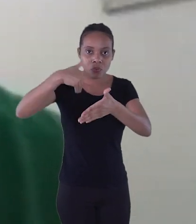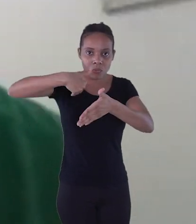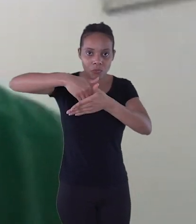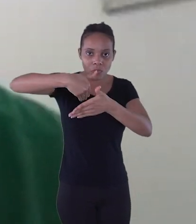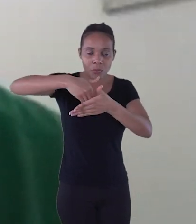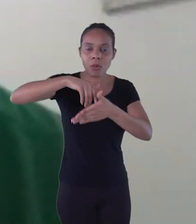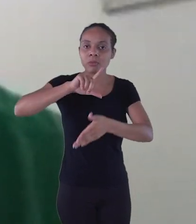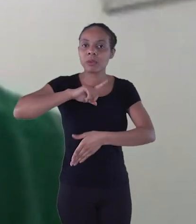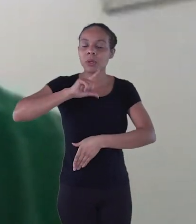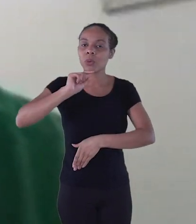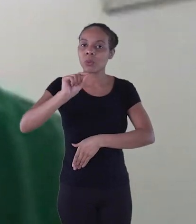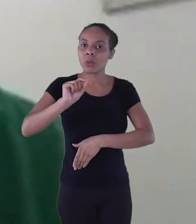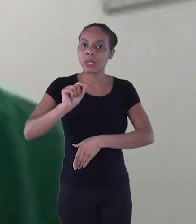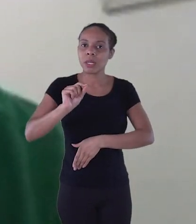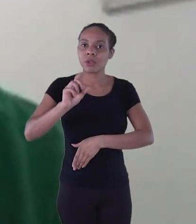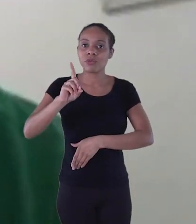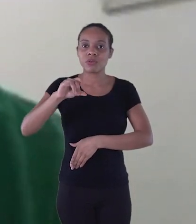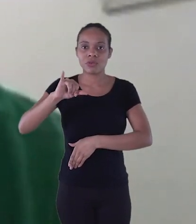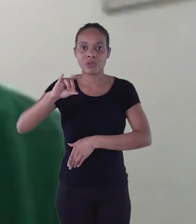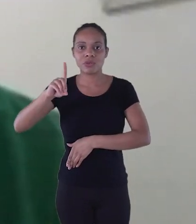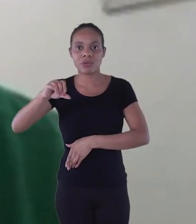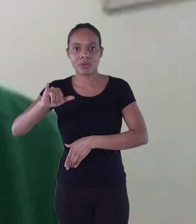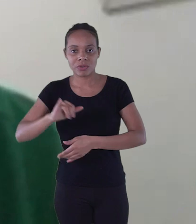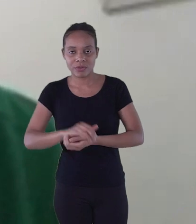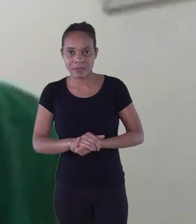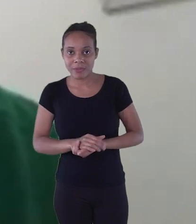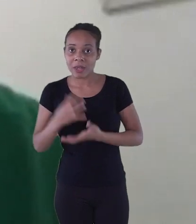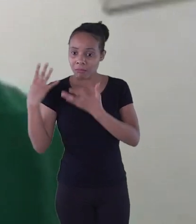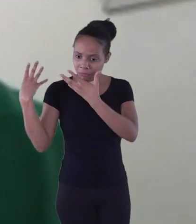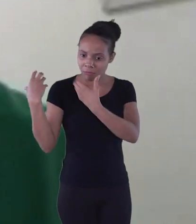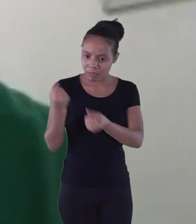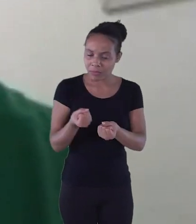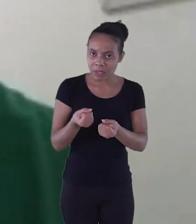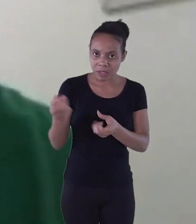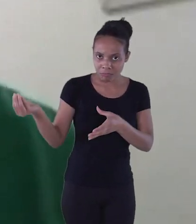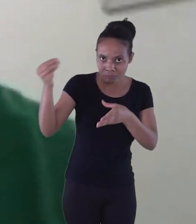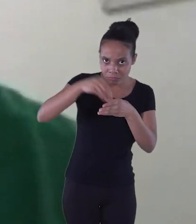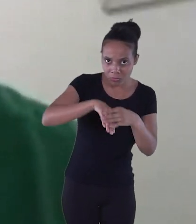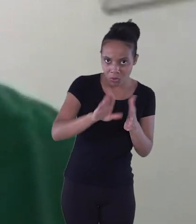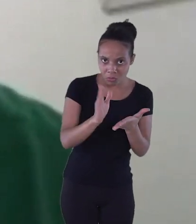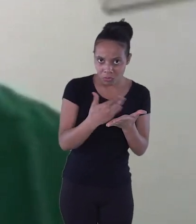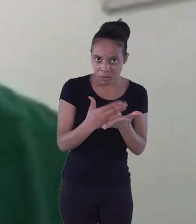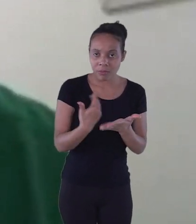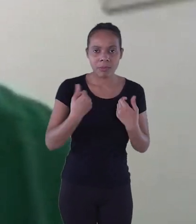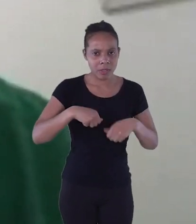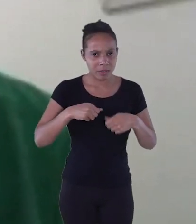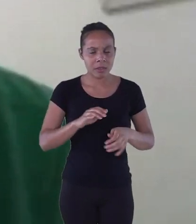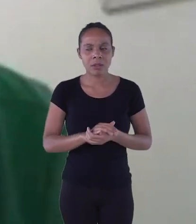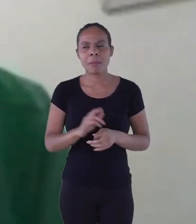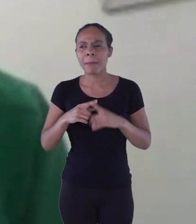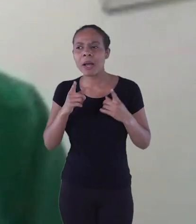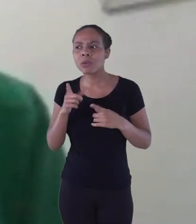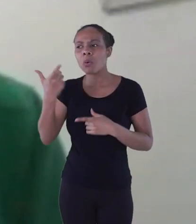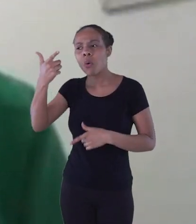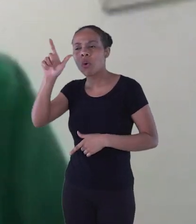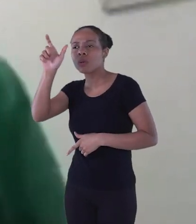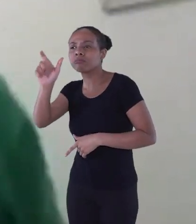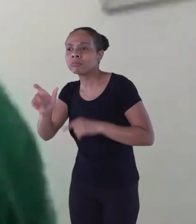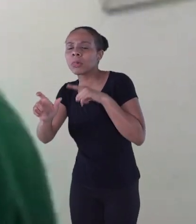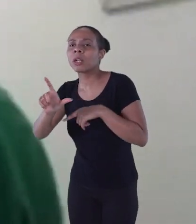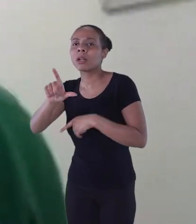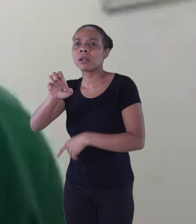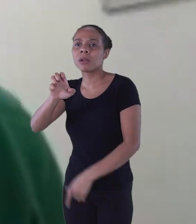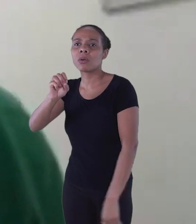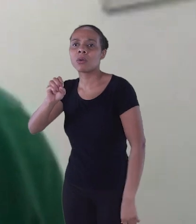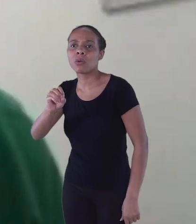que entrar. O Didi Folha Seca, mas o Domingos da Guia também tem que entrar, né? O Leônidas da Silva,